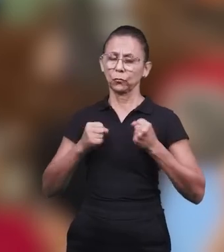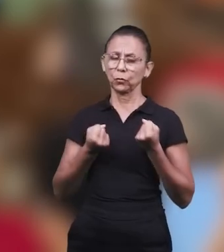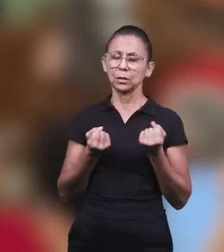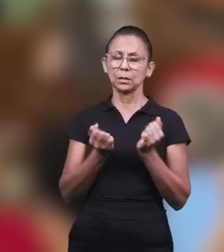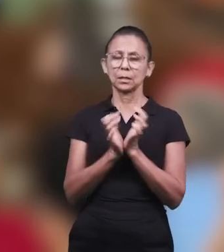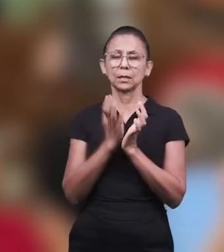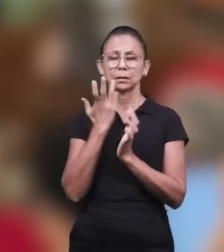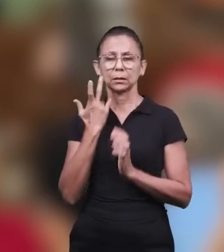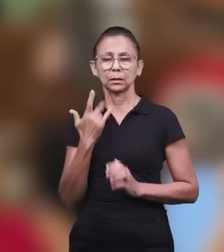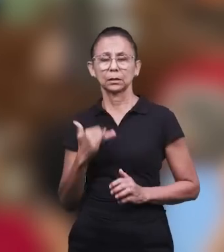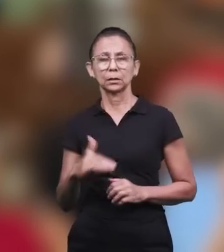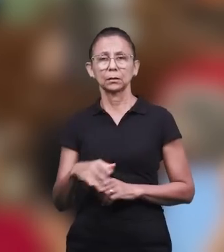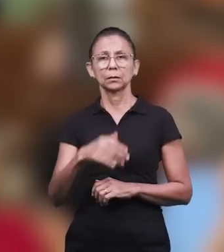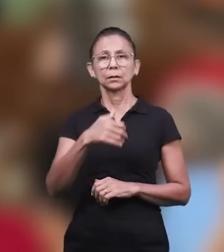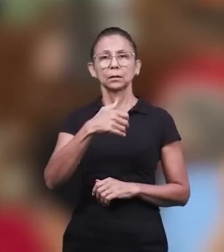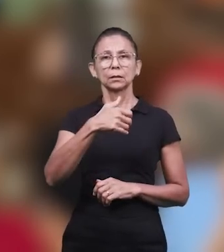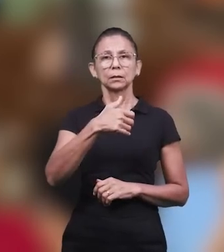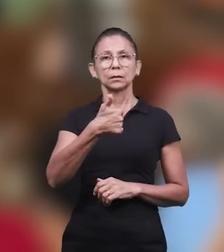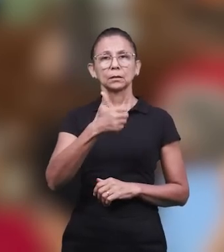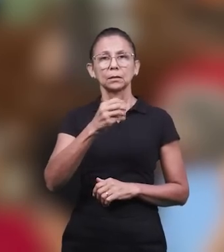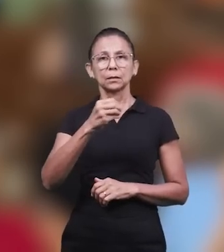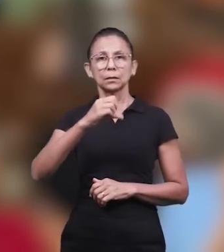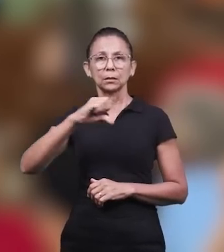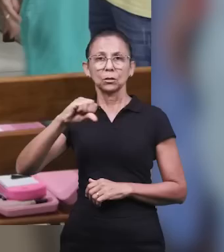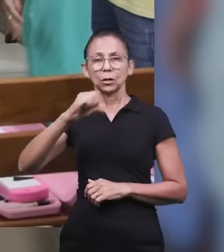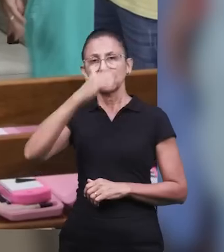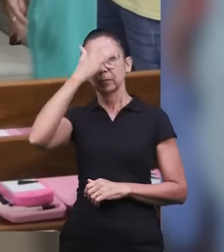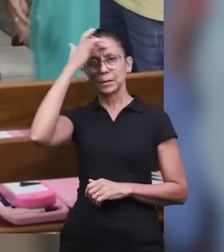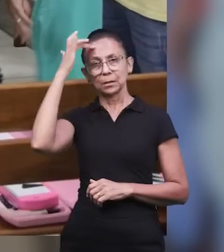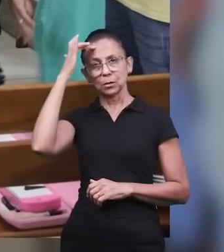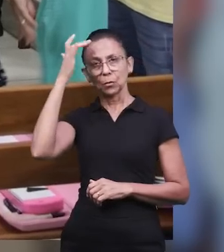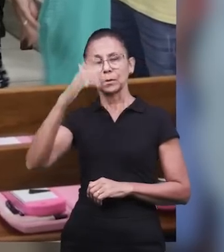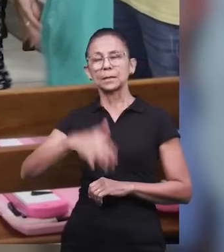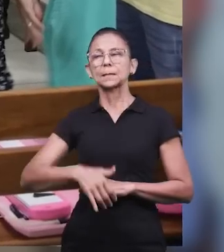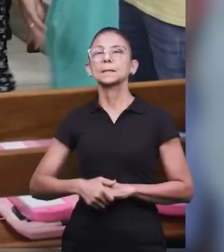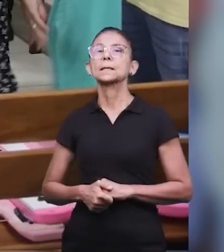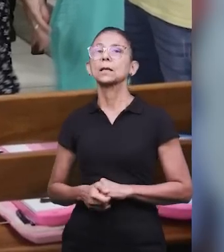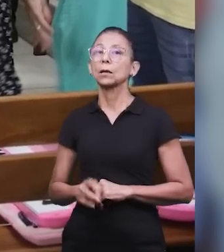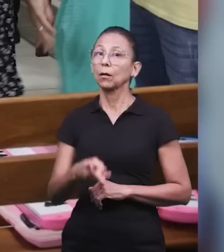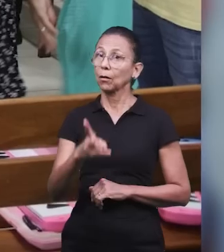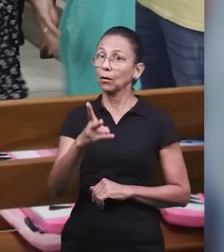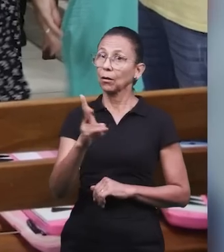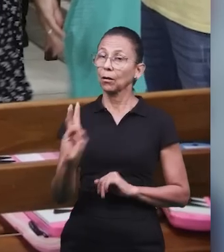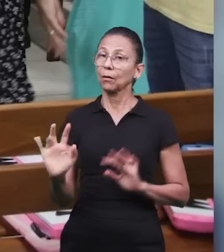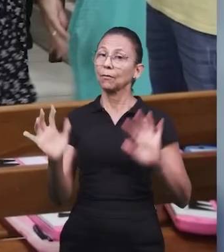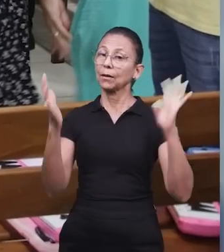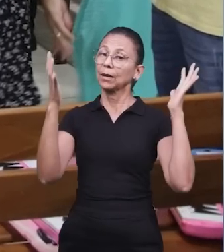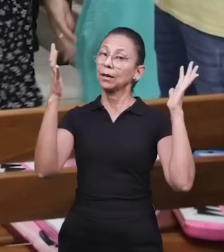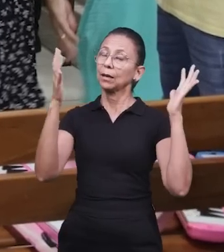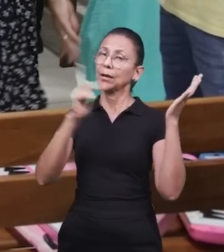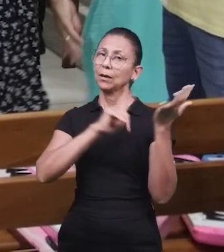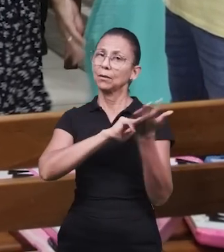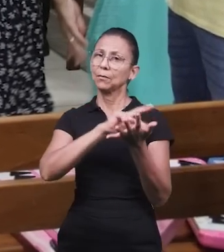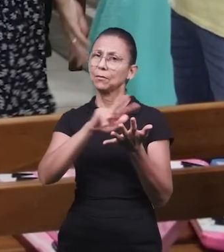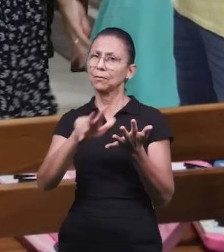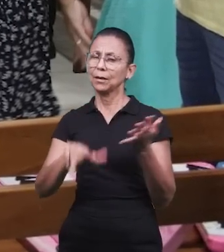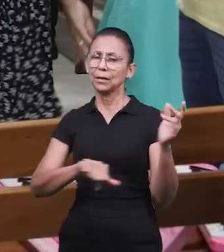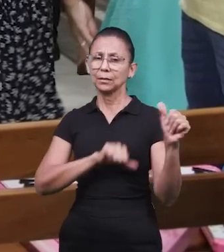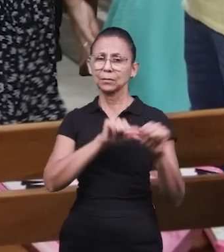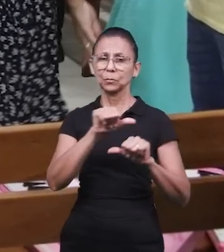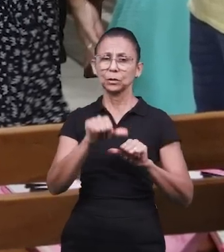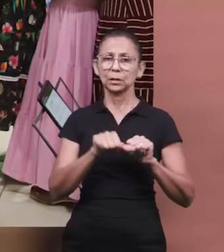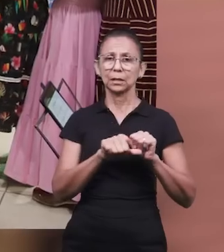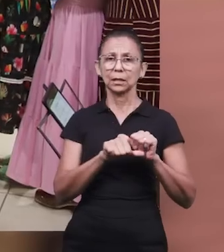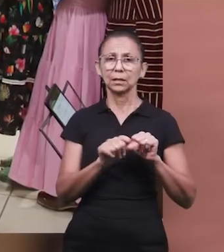presente 109 vidas, sendo 16 visitantes. E a festa continua! Teve várias promoções de